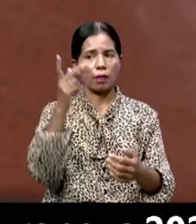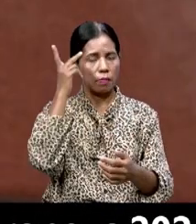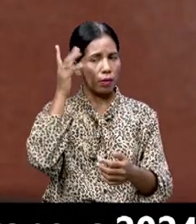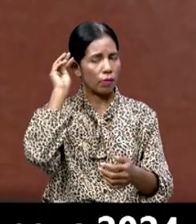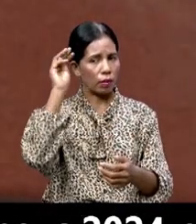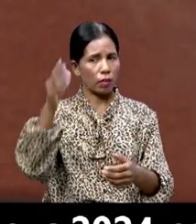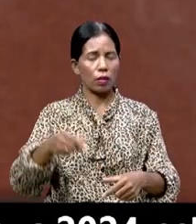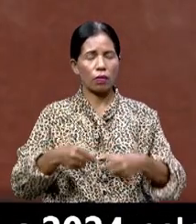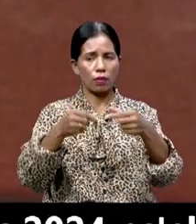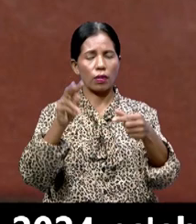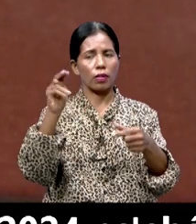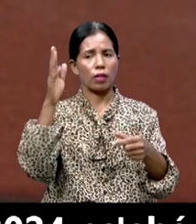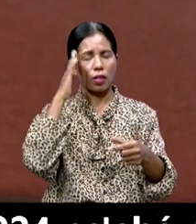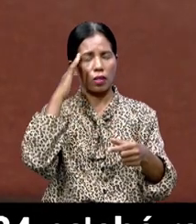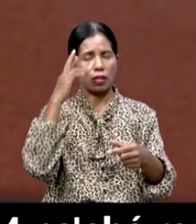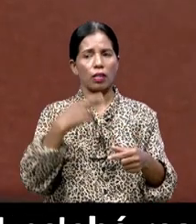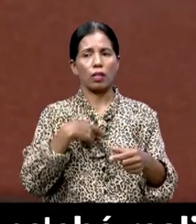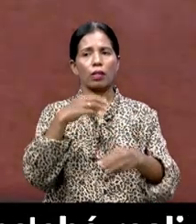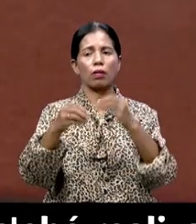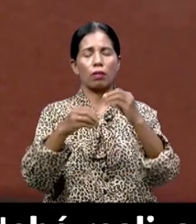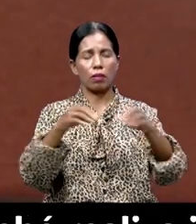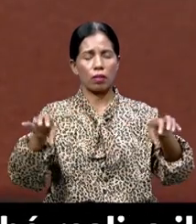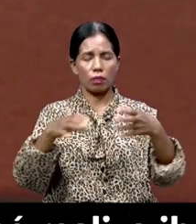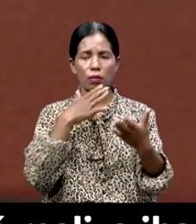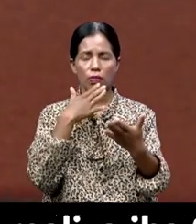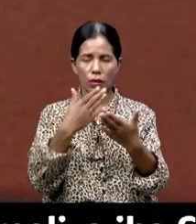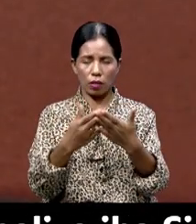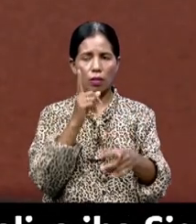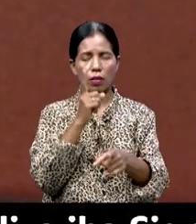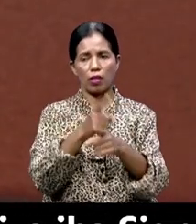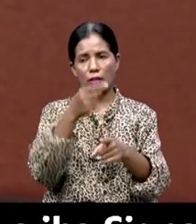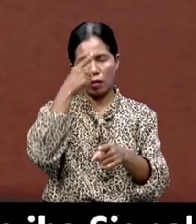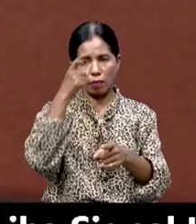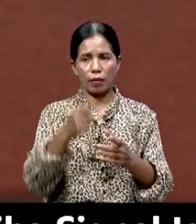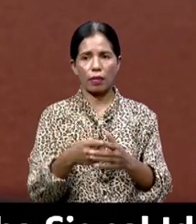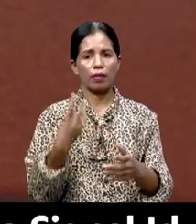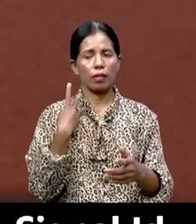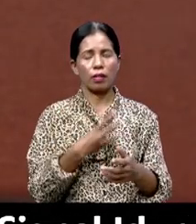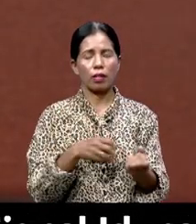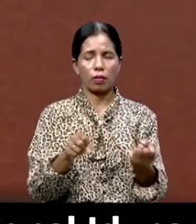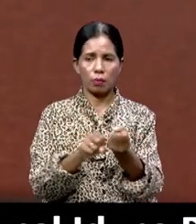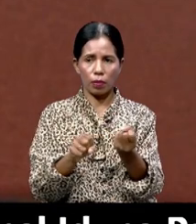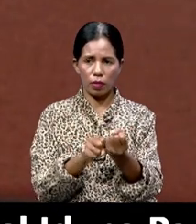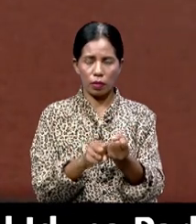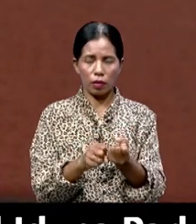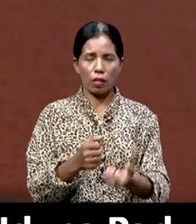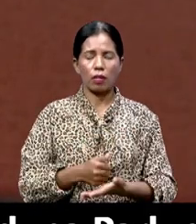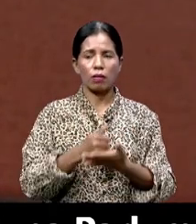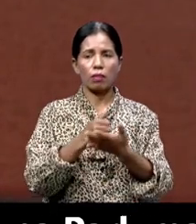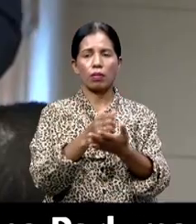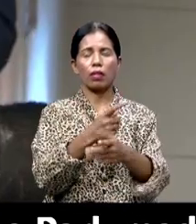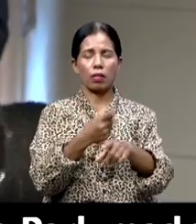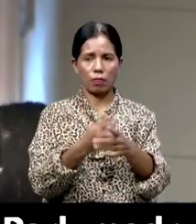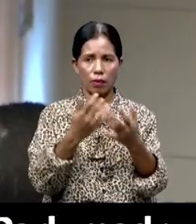afou em Nianuim, raça e com a base de uma qualificação ainda nem. Também é mãe e dá apoio malo e a situação.